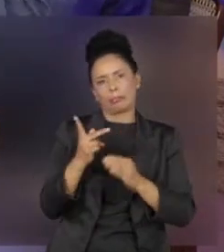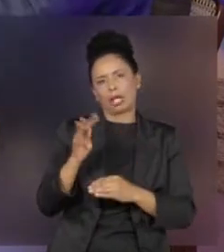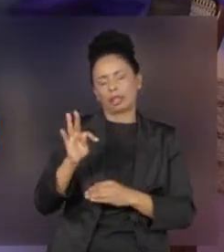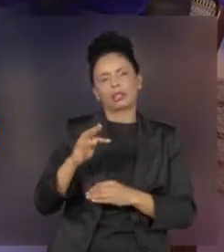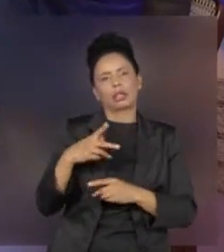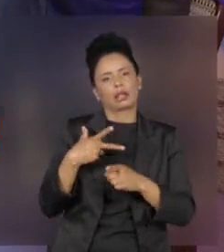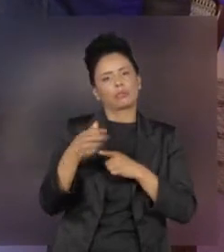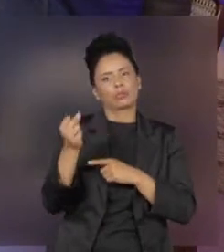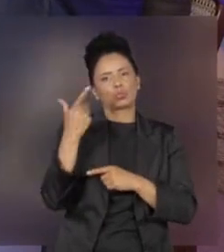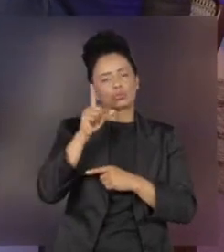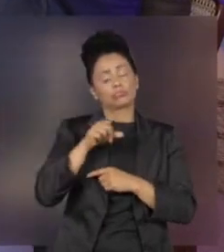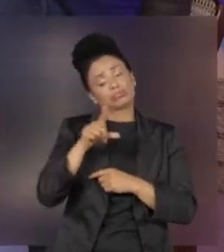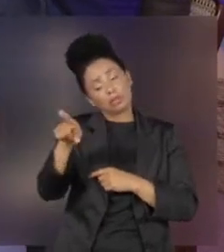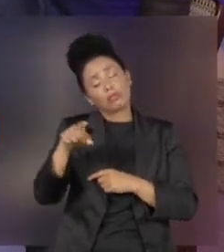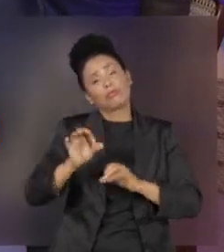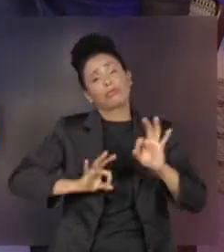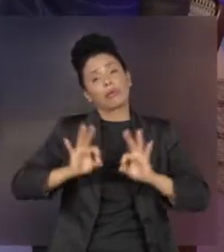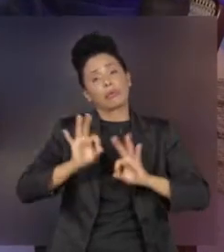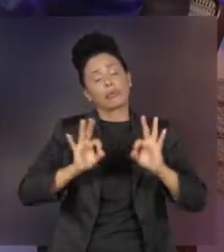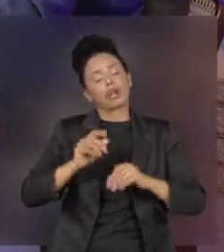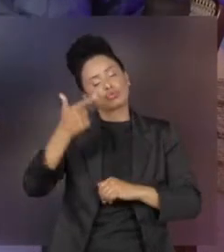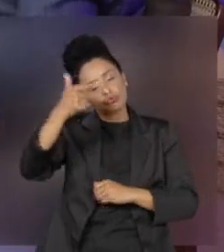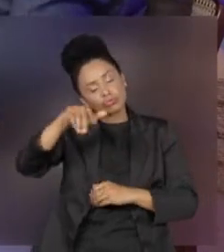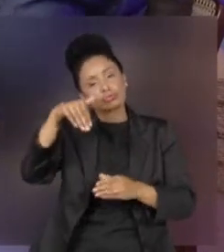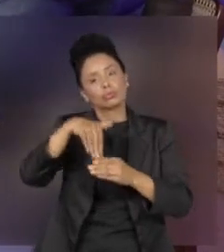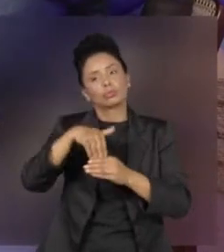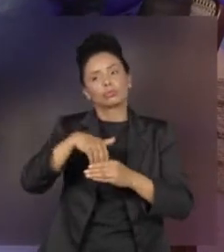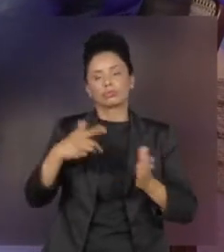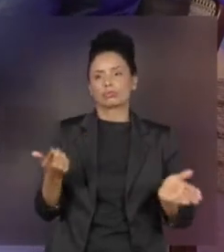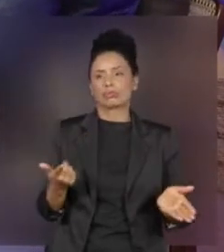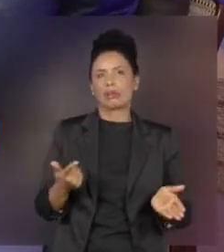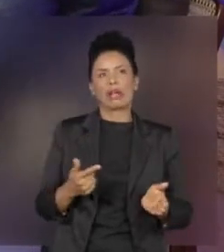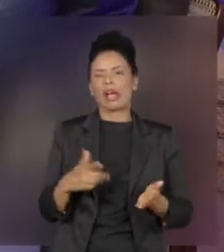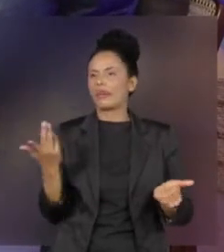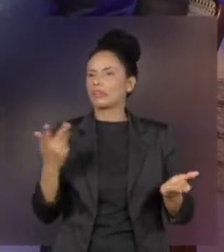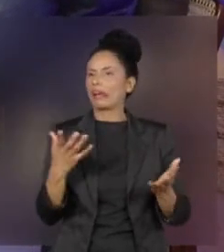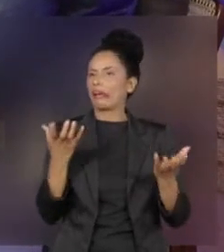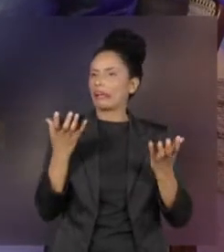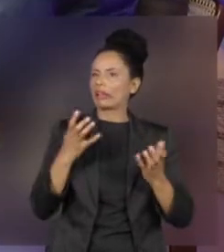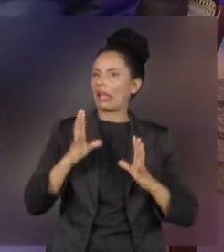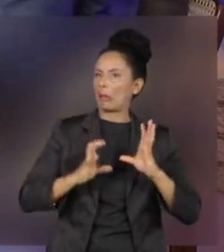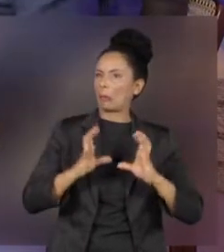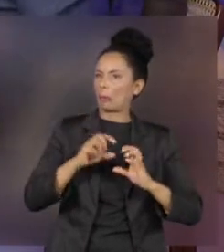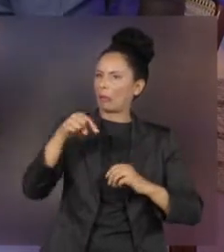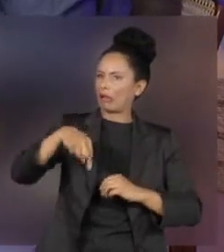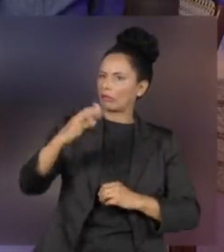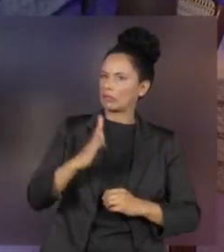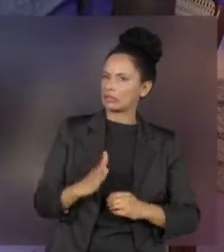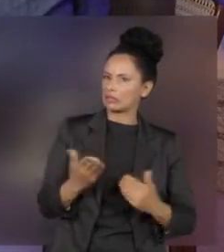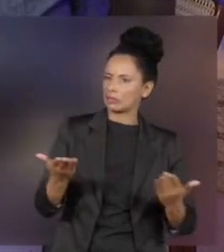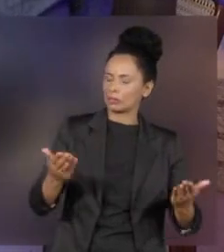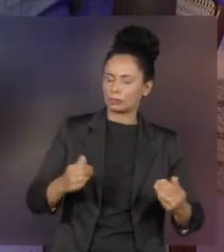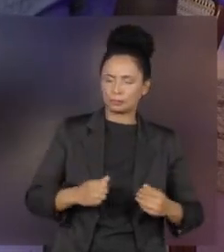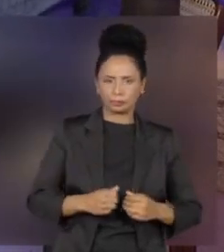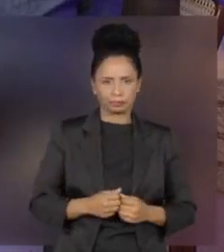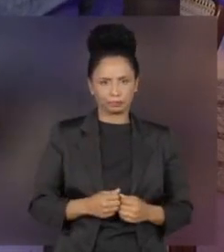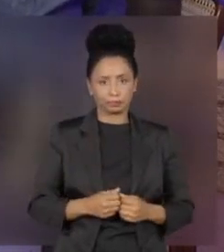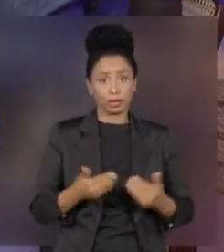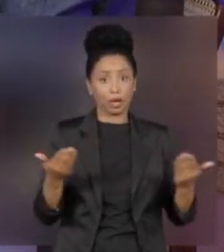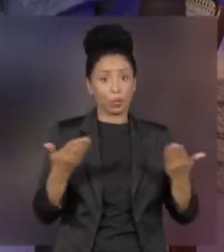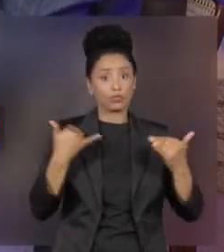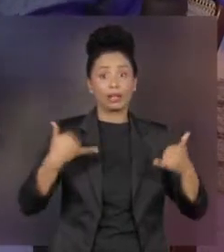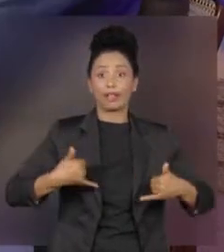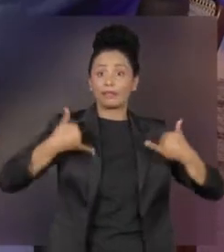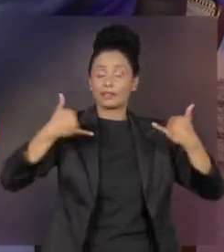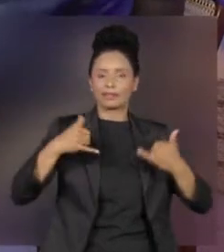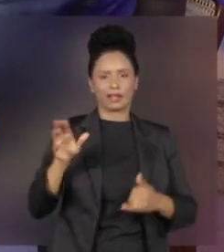quieto, esperar e se preparar para disputar outra eleição, não ficar criando confusão no país. Hoje, Lula completa 77 anos de